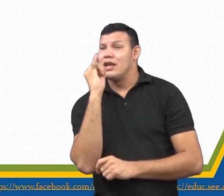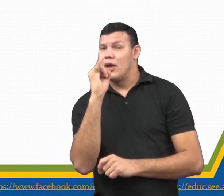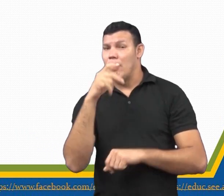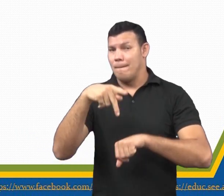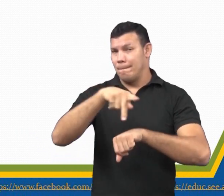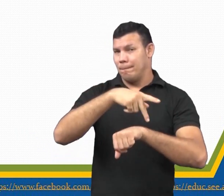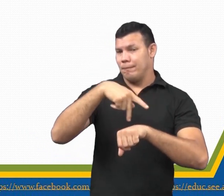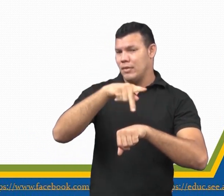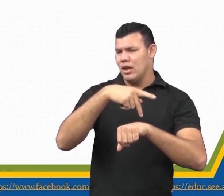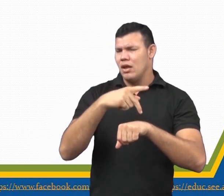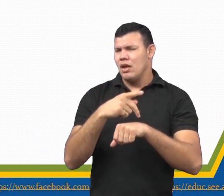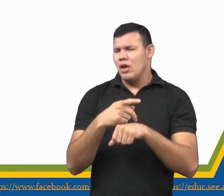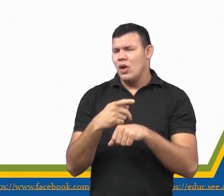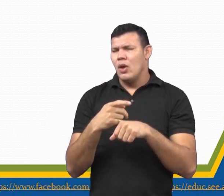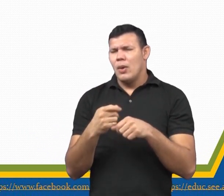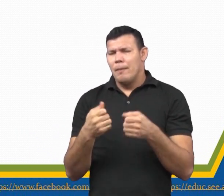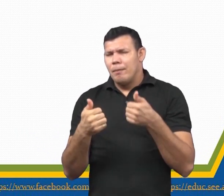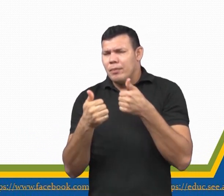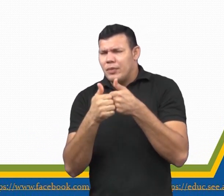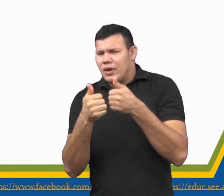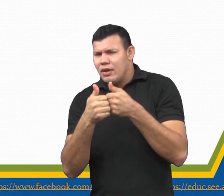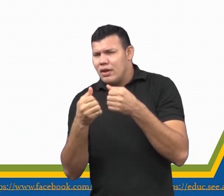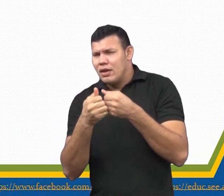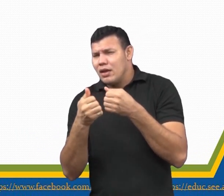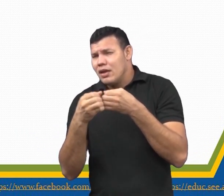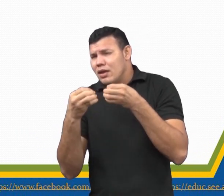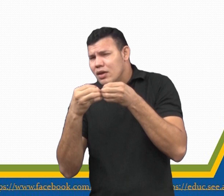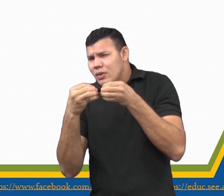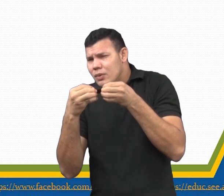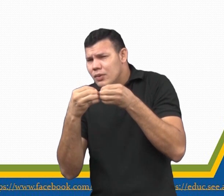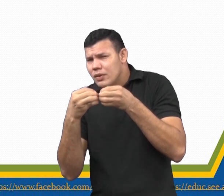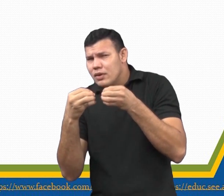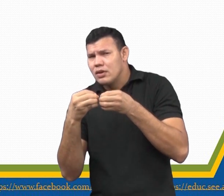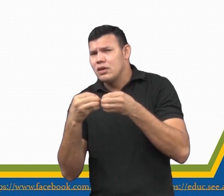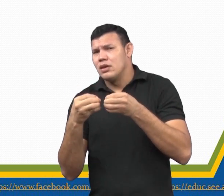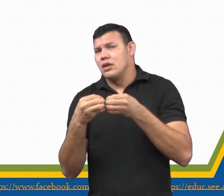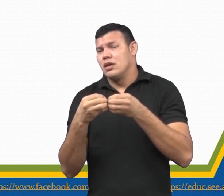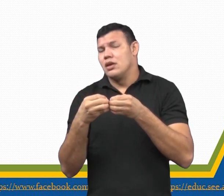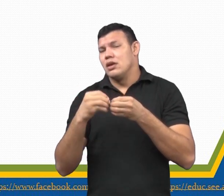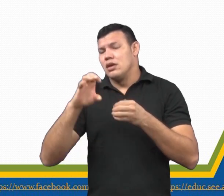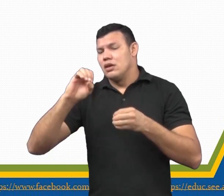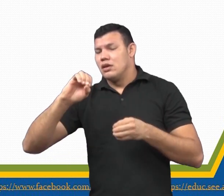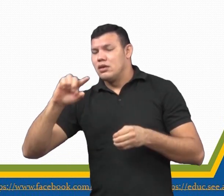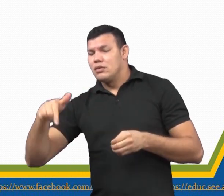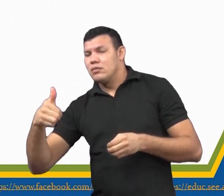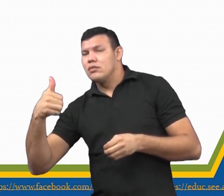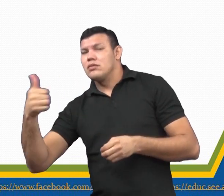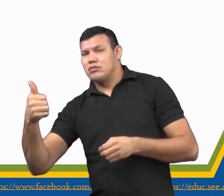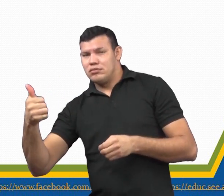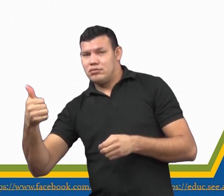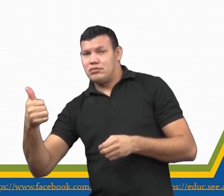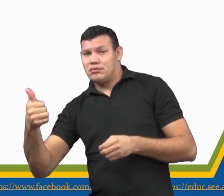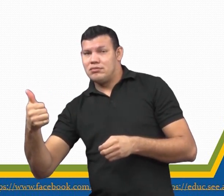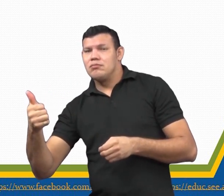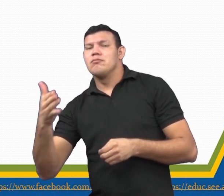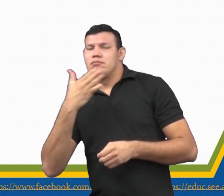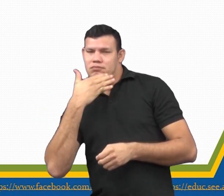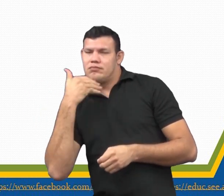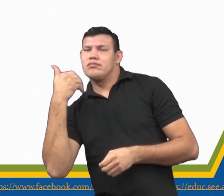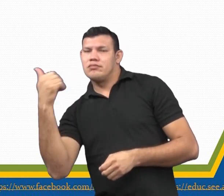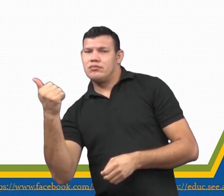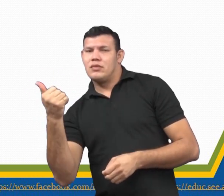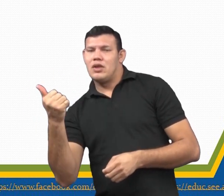ele tem um índice muito favorável, muito interessante, seja do ponto de vista da educação, das condições de vida da